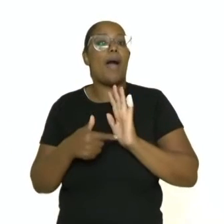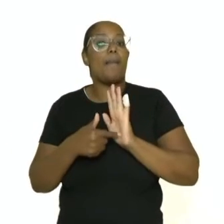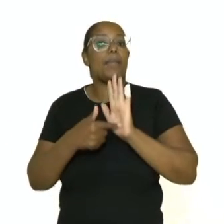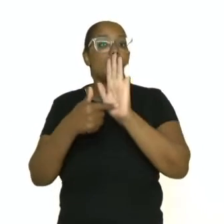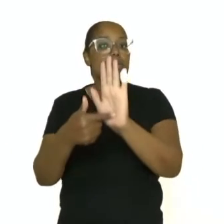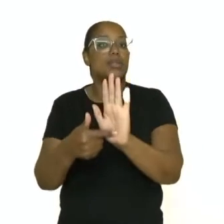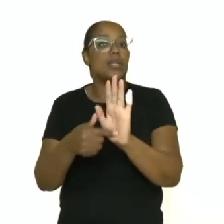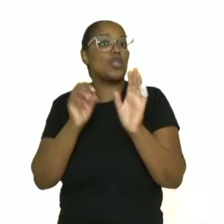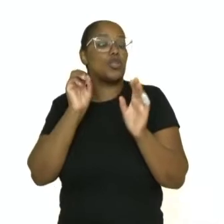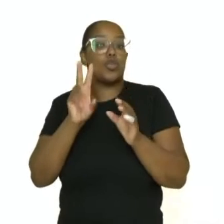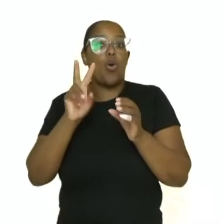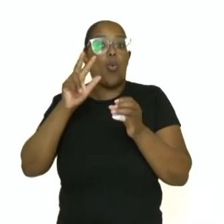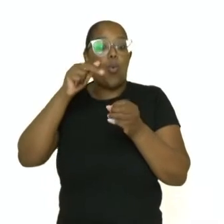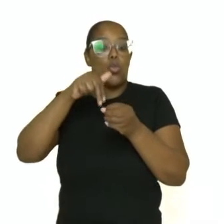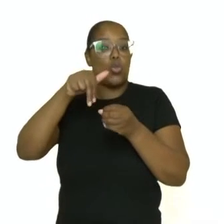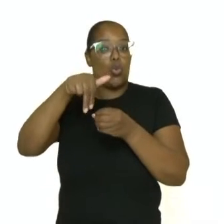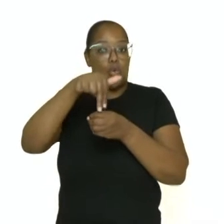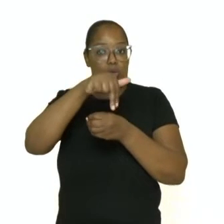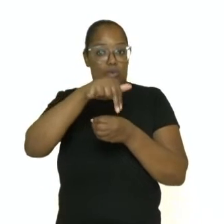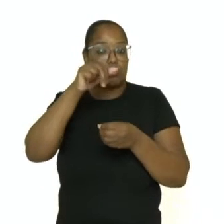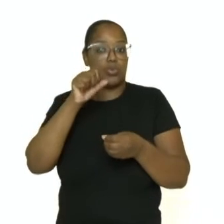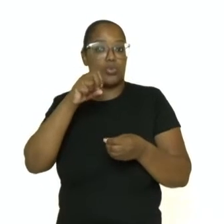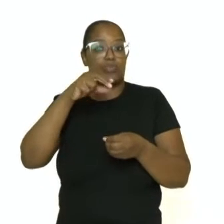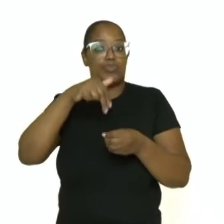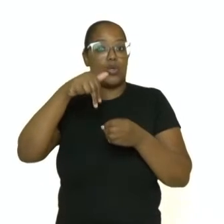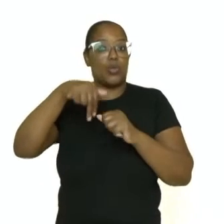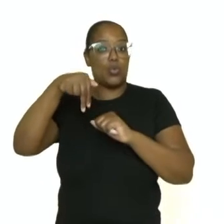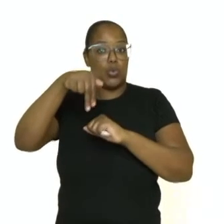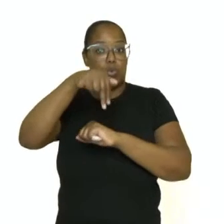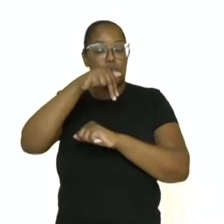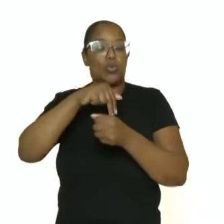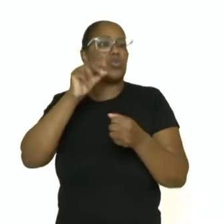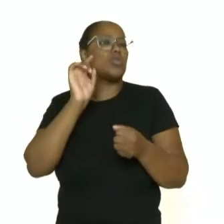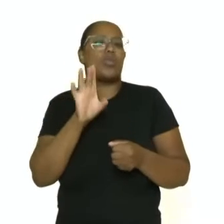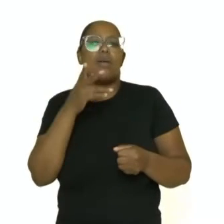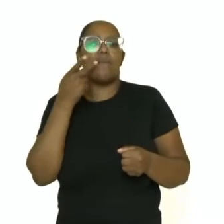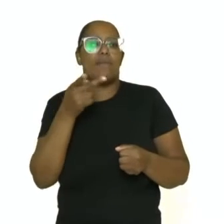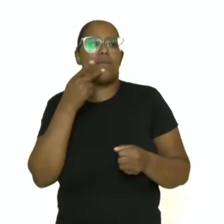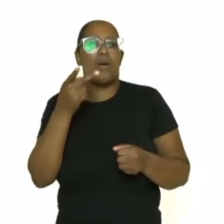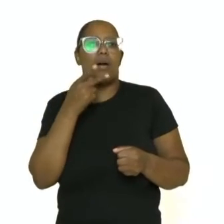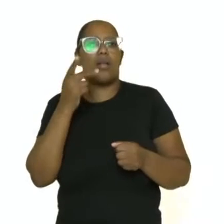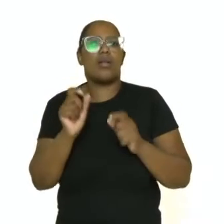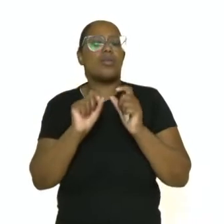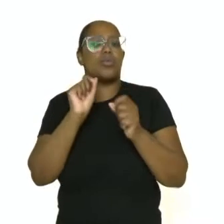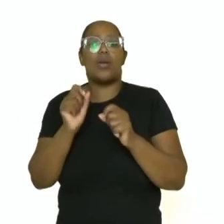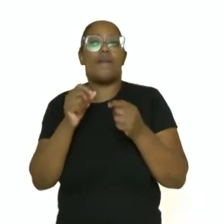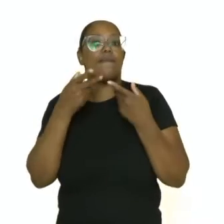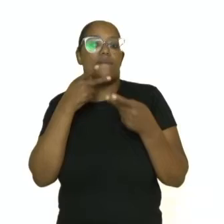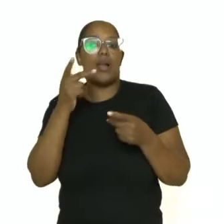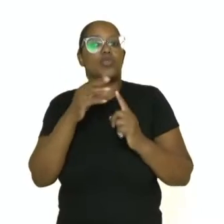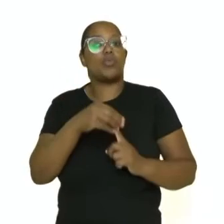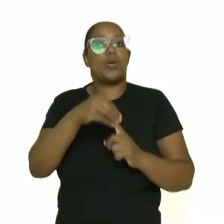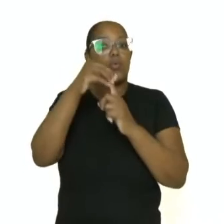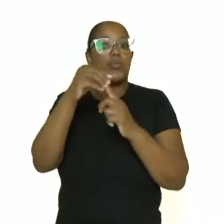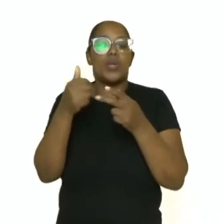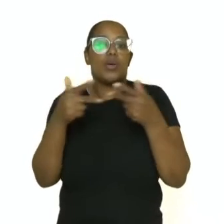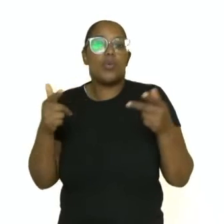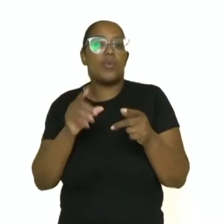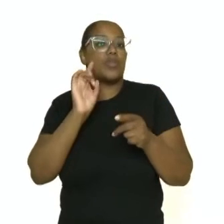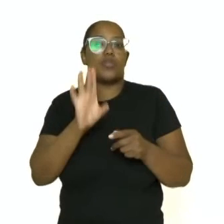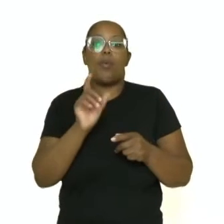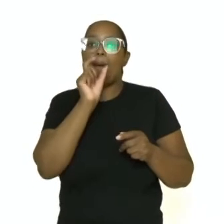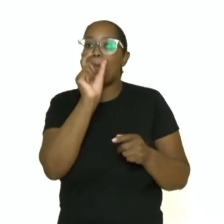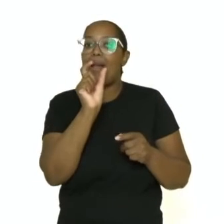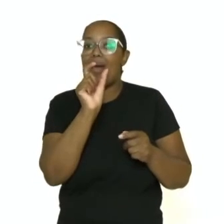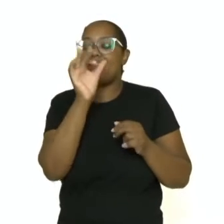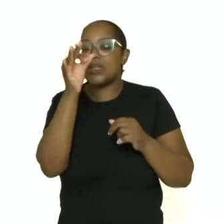apenas um núcleo. Como assim um núcleo, professor? Geralmente ele fala sobre uma única coisa, né? Tem uma